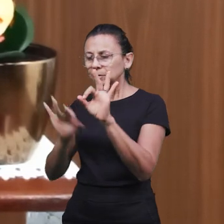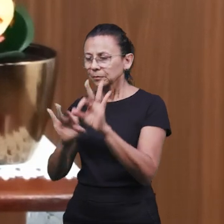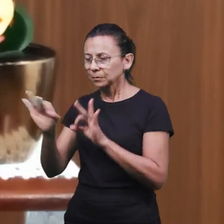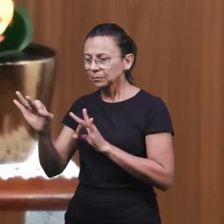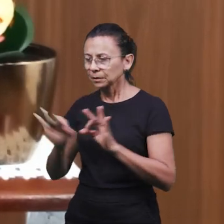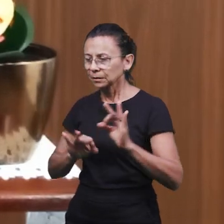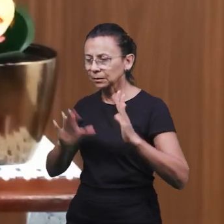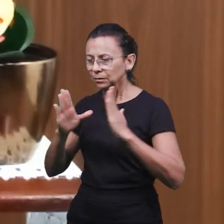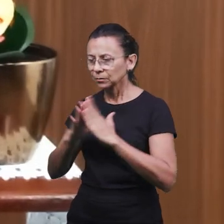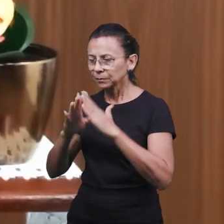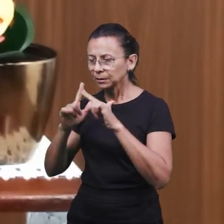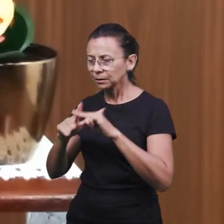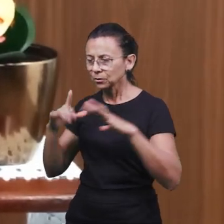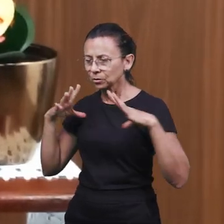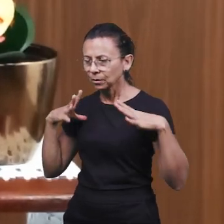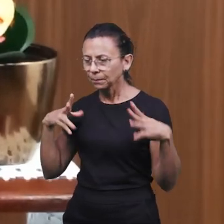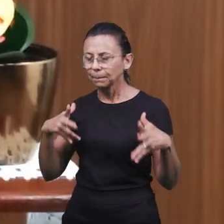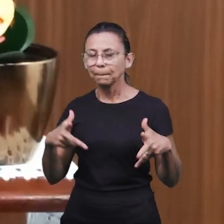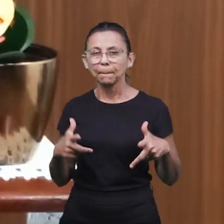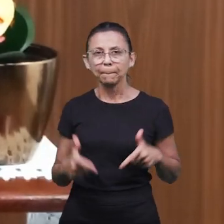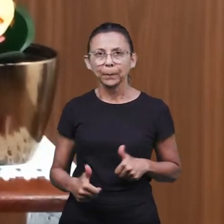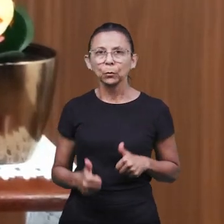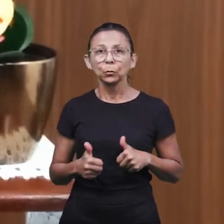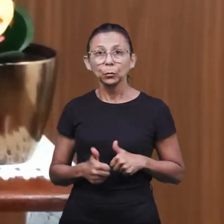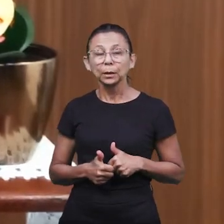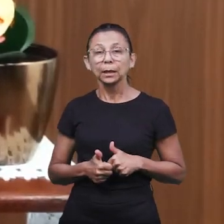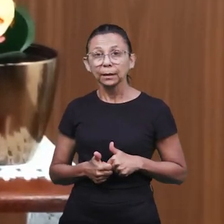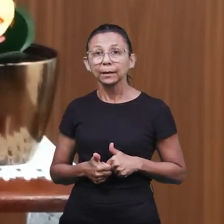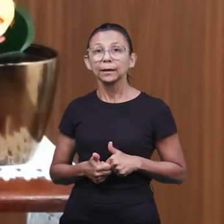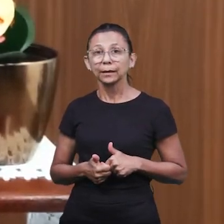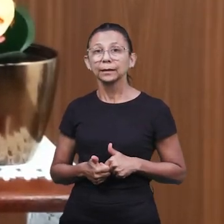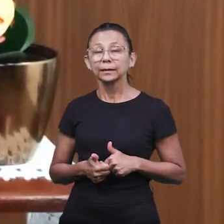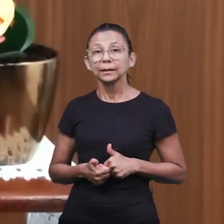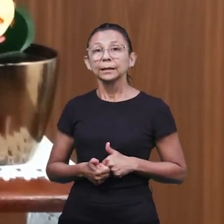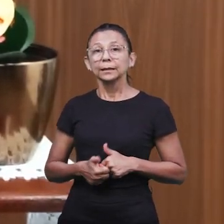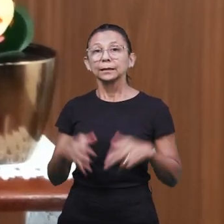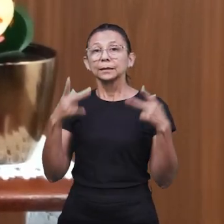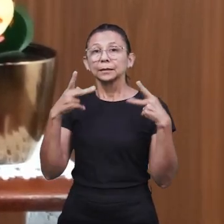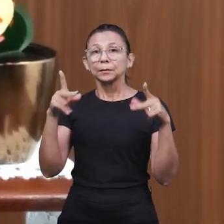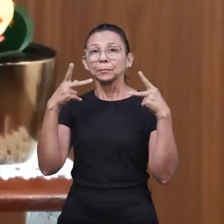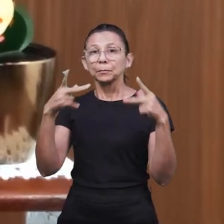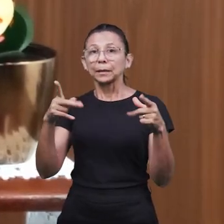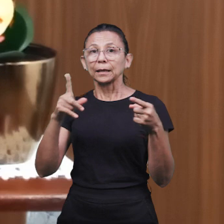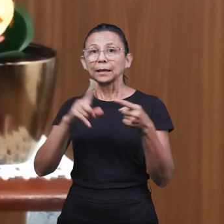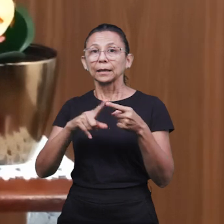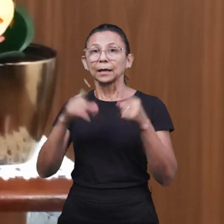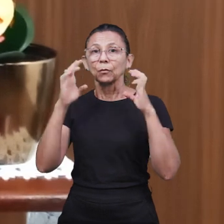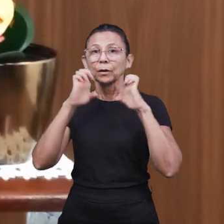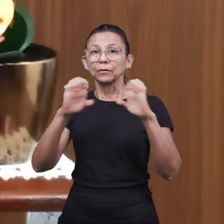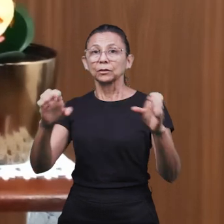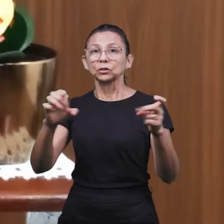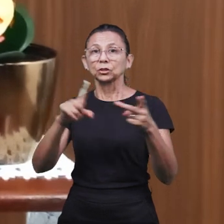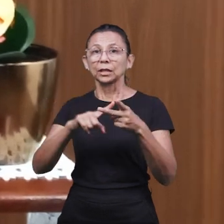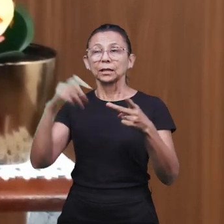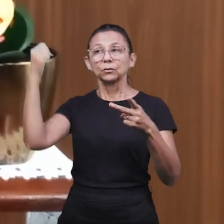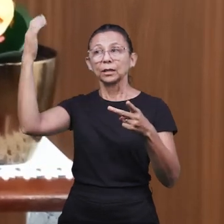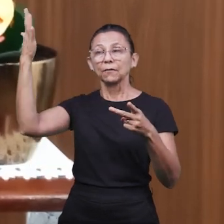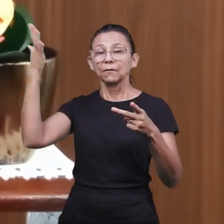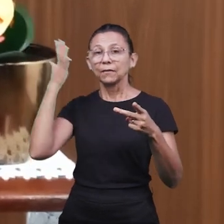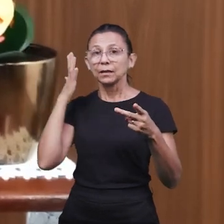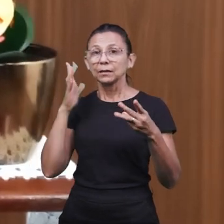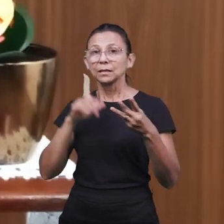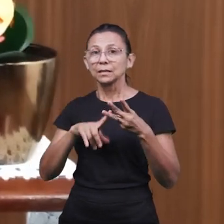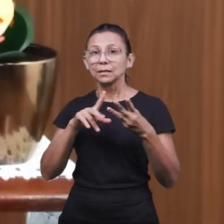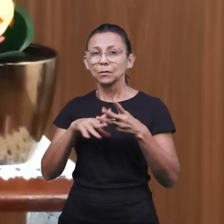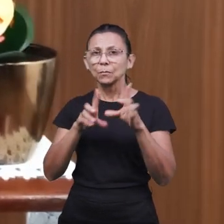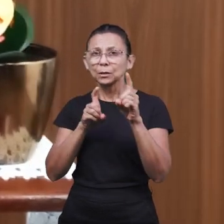essência profética, que é o Evangelho, a revelação, a doutrina pura e verdadeira.